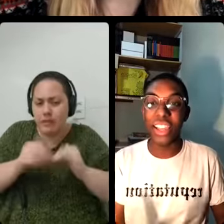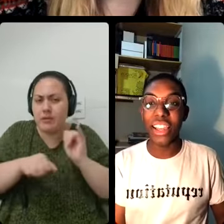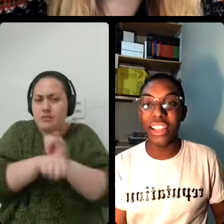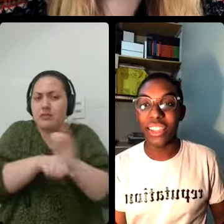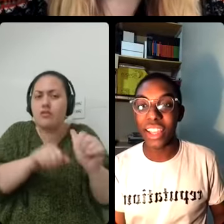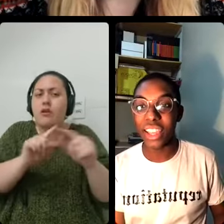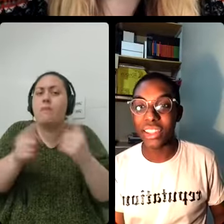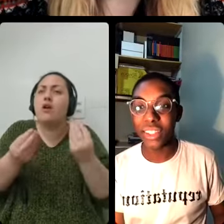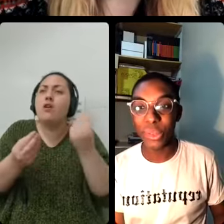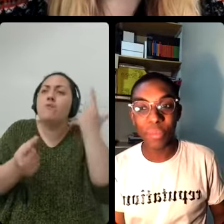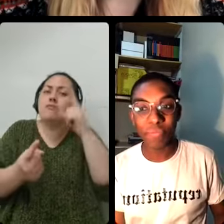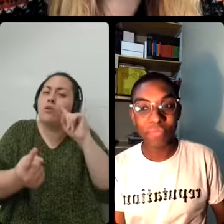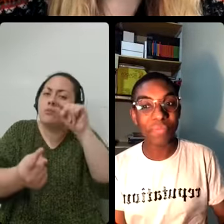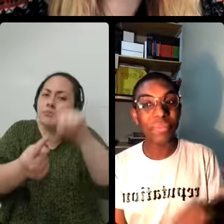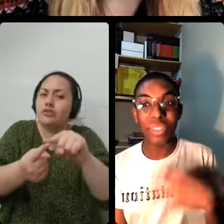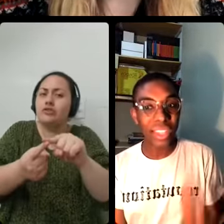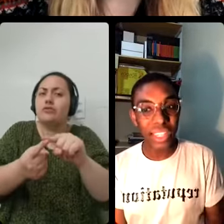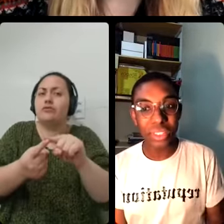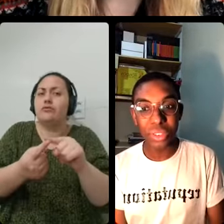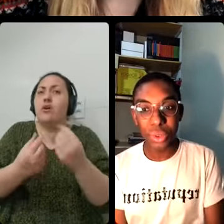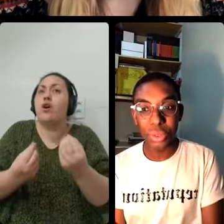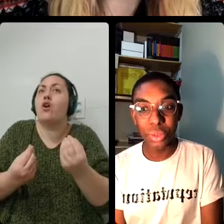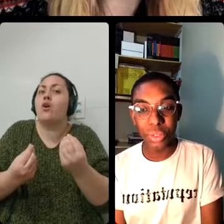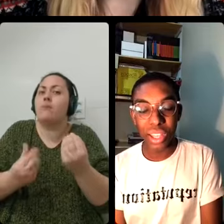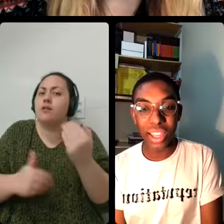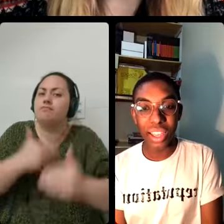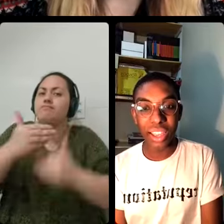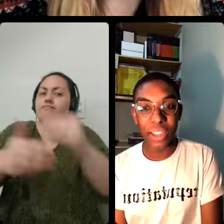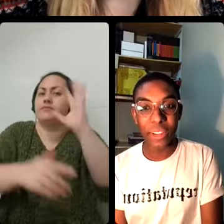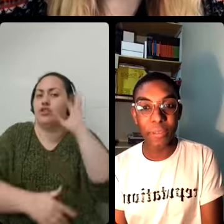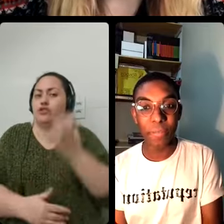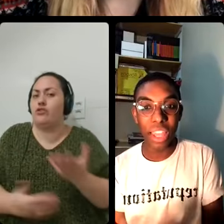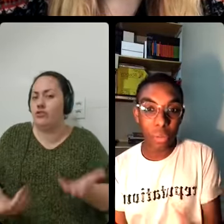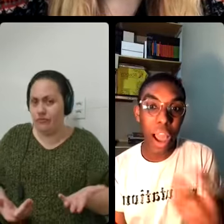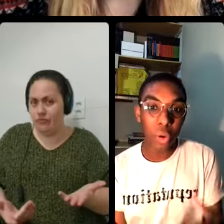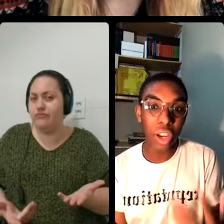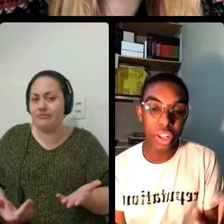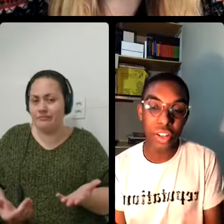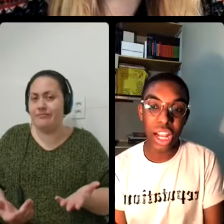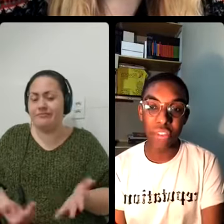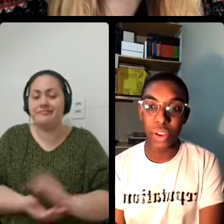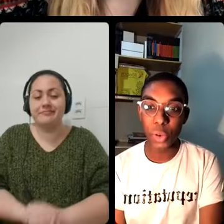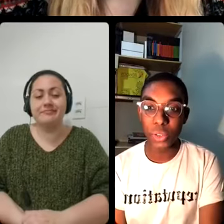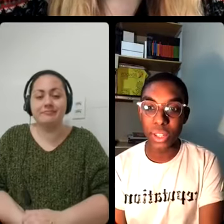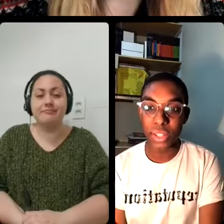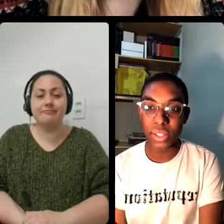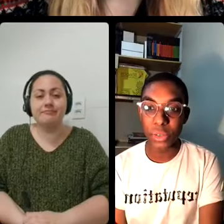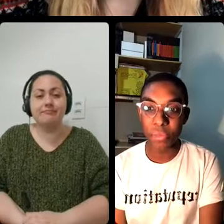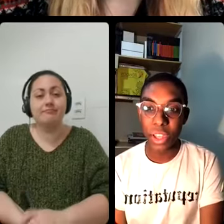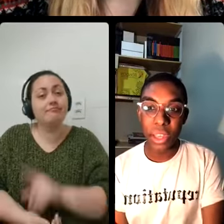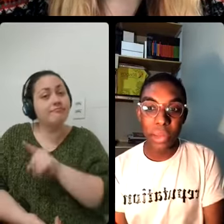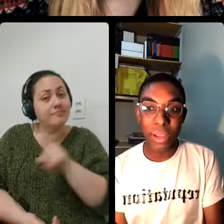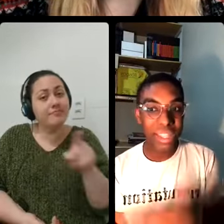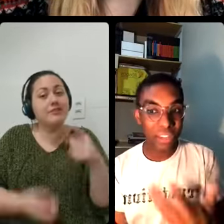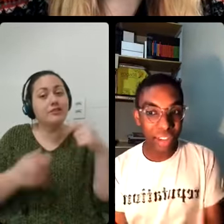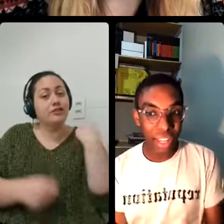fim? Né? Então, isso tudo é algo que a gente tem que levar em consideração. Mas aí eu falei ali